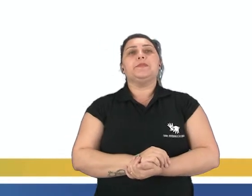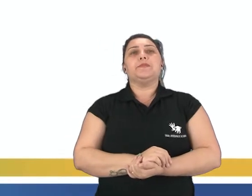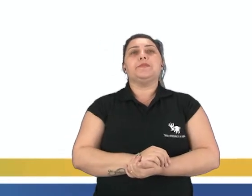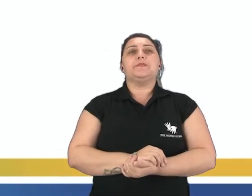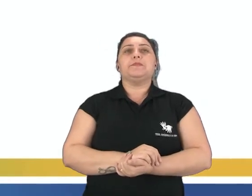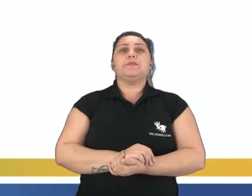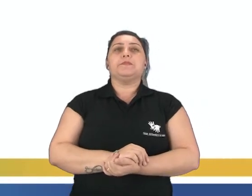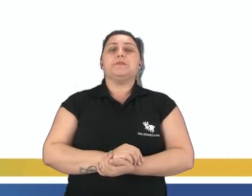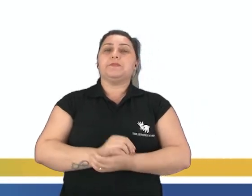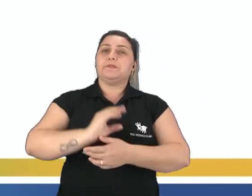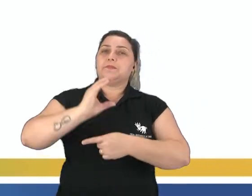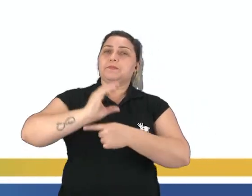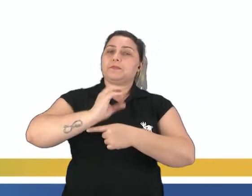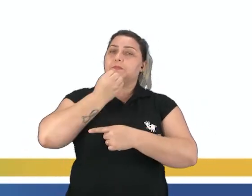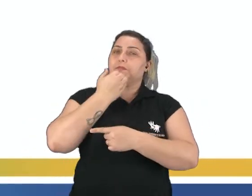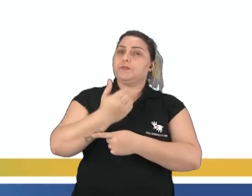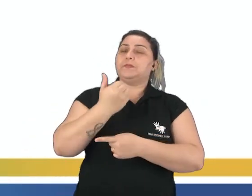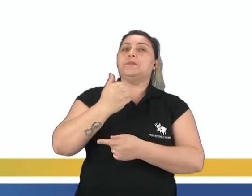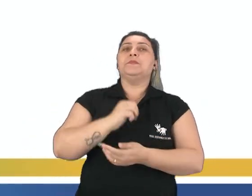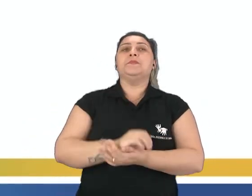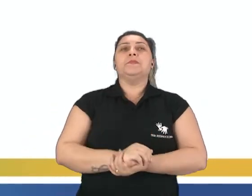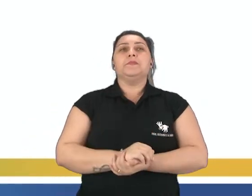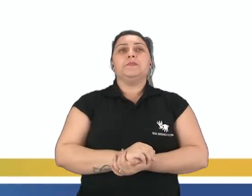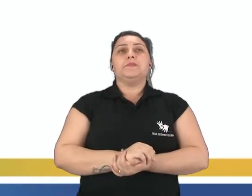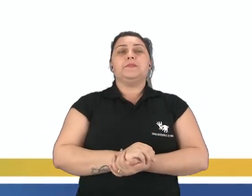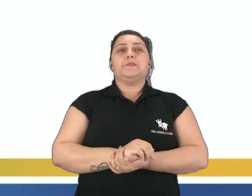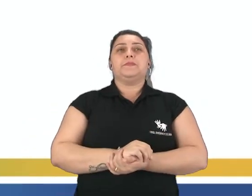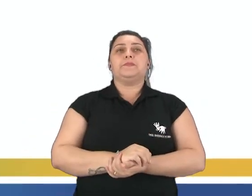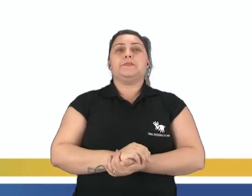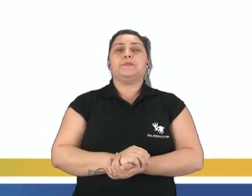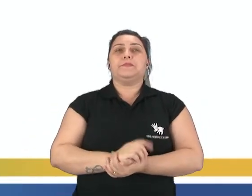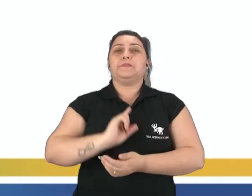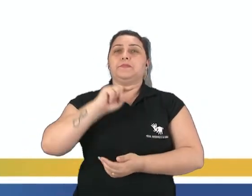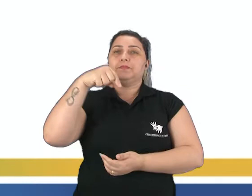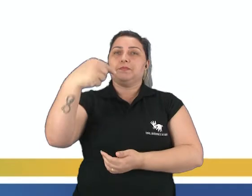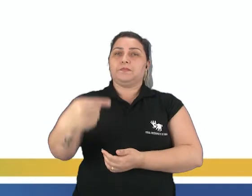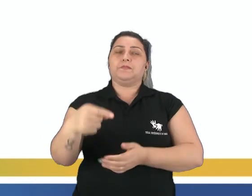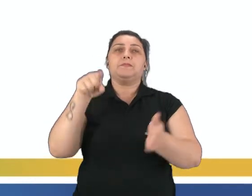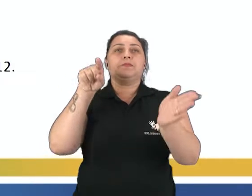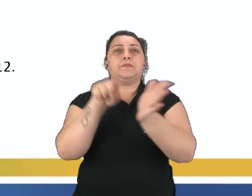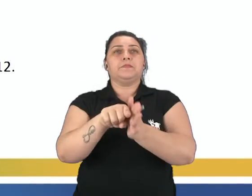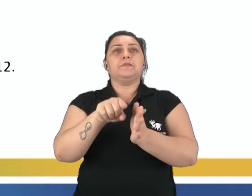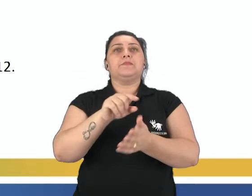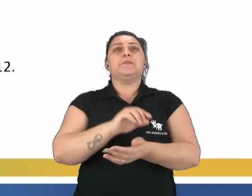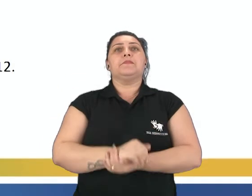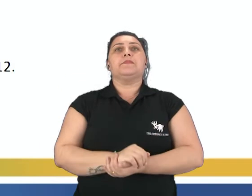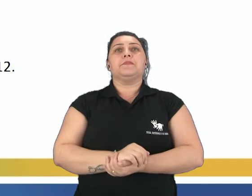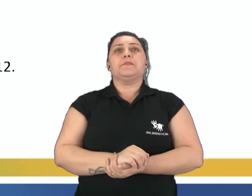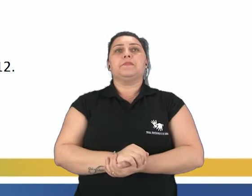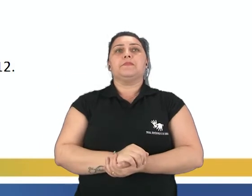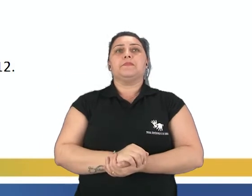Letra C, muito bem. Vamos para a próxima questão.